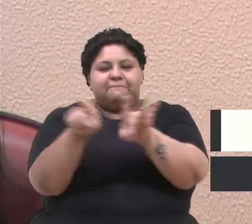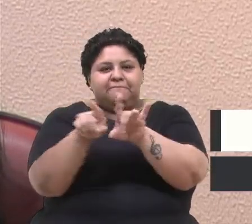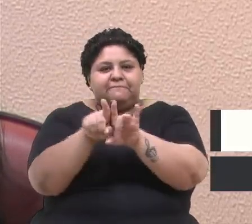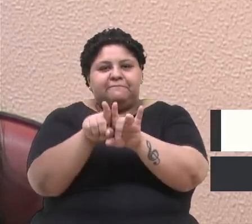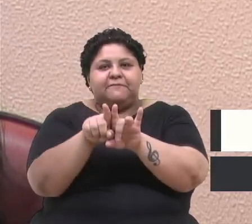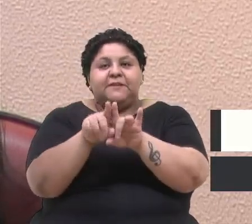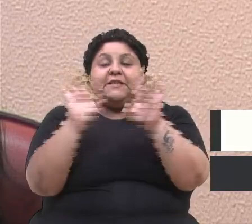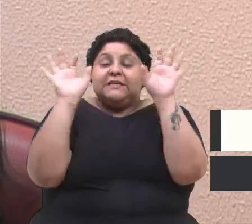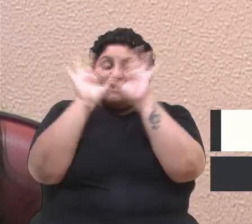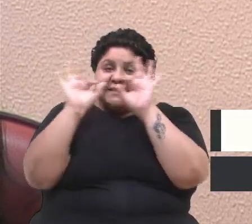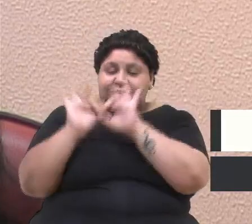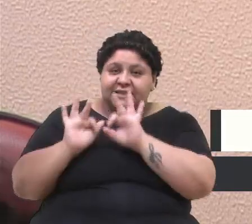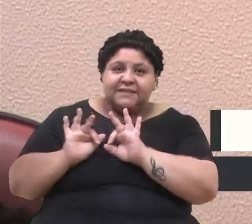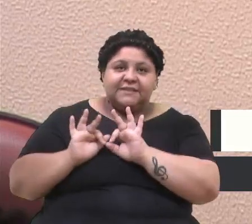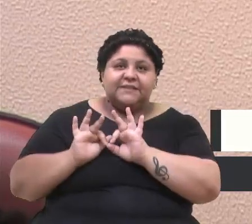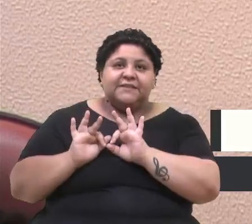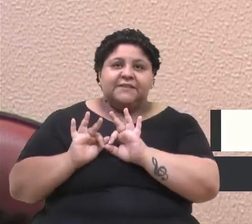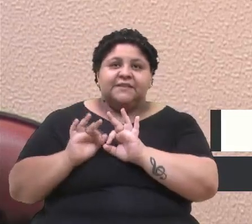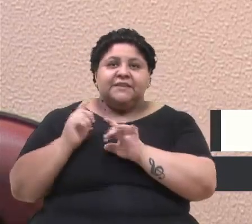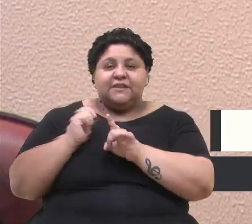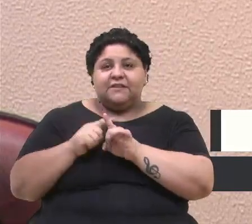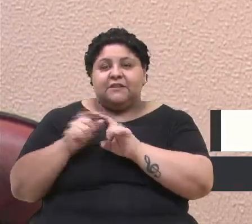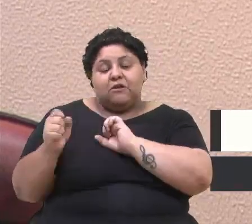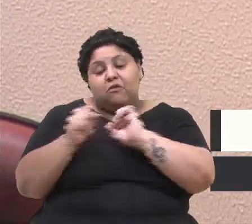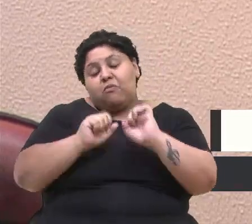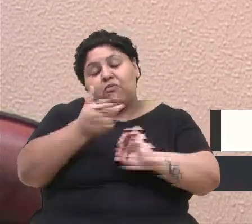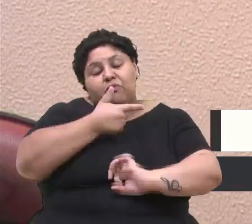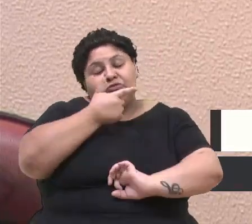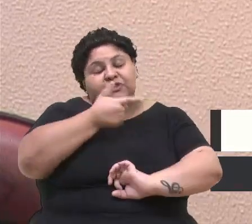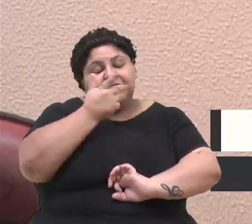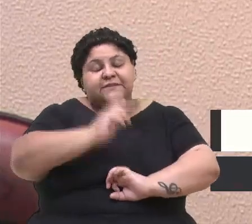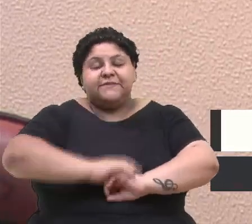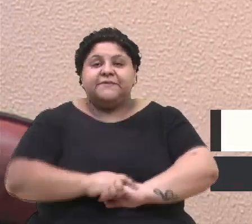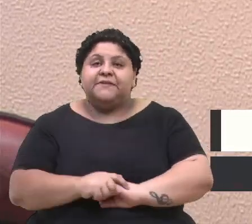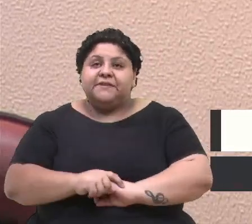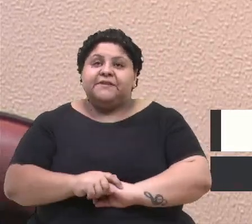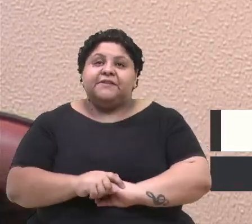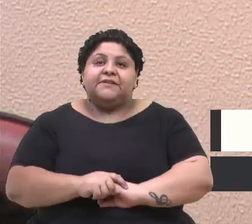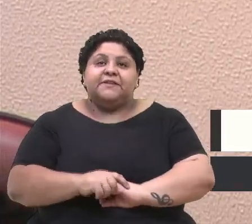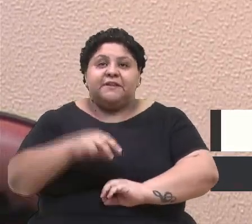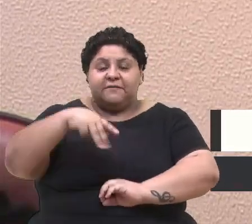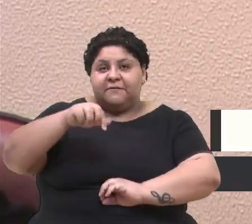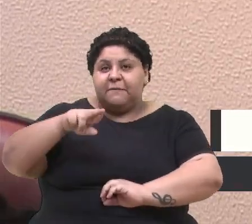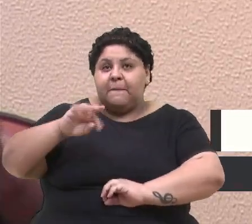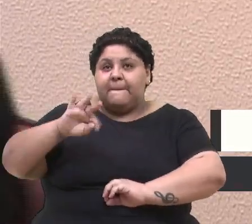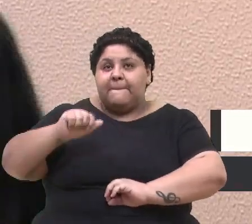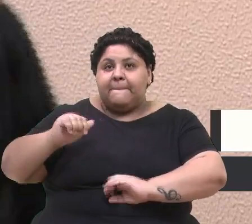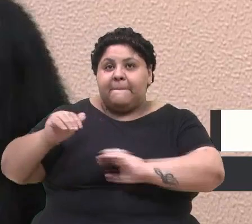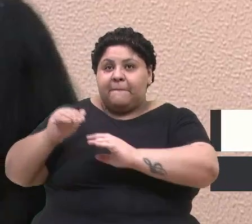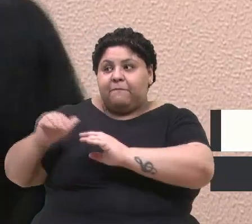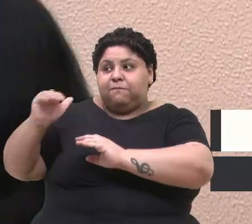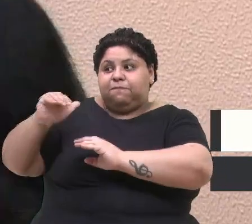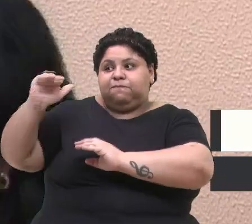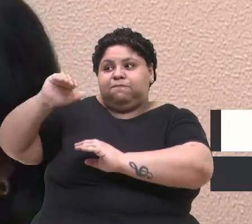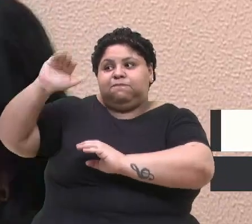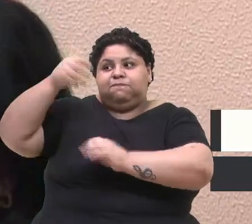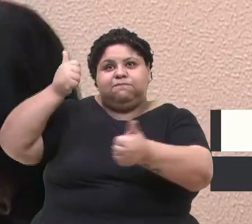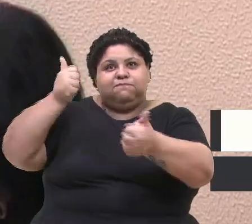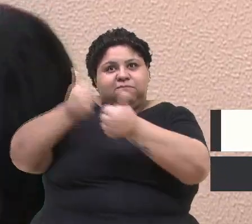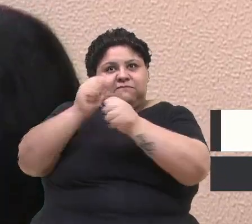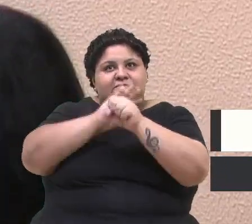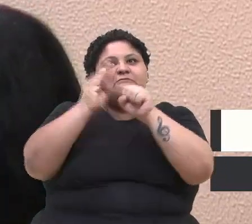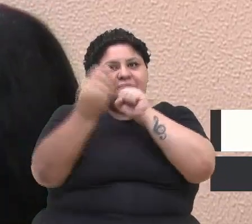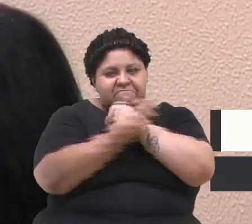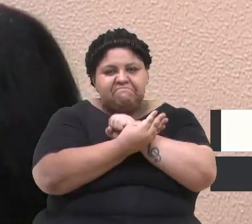feliz porque eu, pelo menos, posso dizer, né, que, tia Marta, a gente se criou, eu me criei junto com vocês ali no bairro,